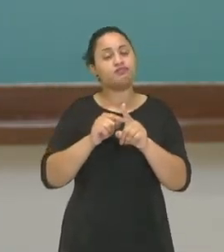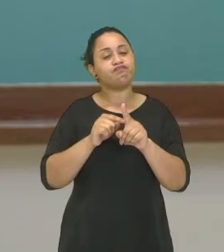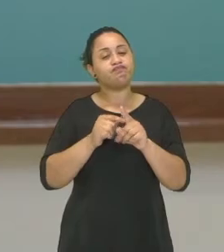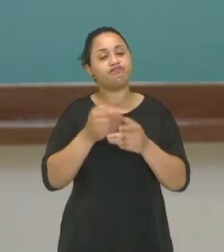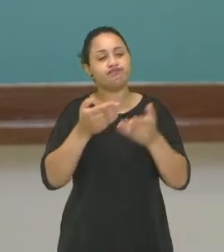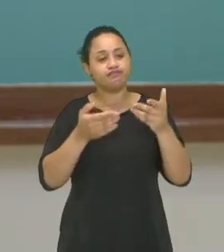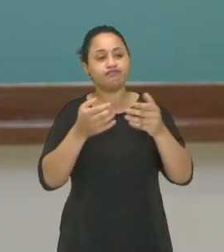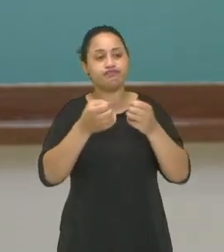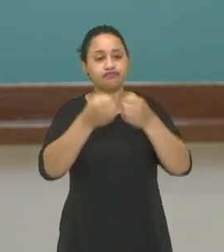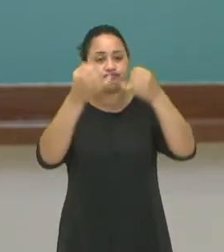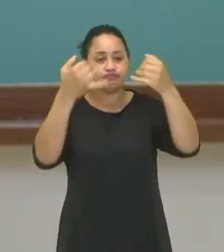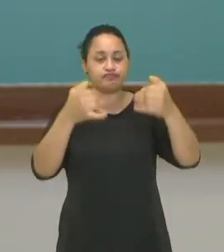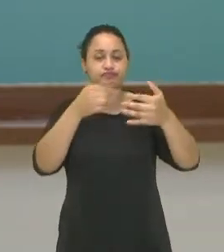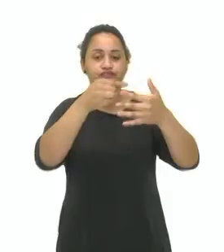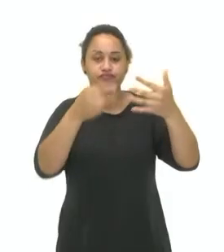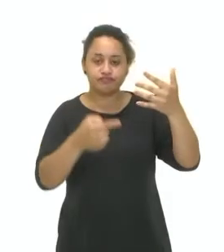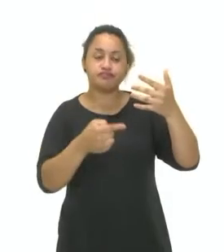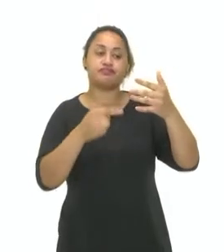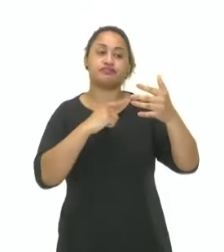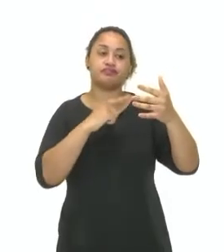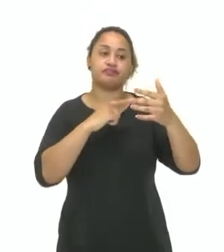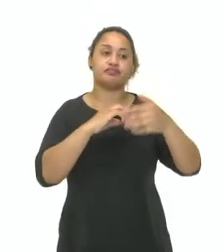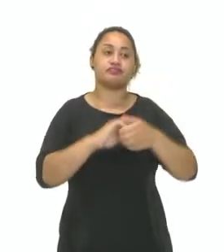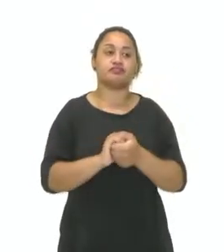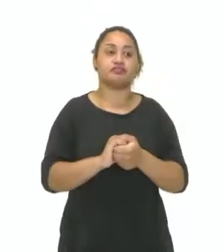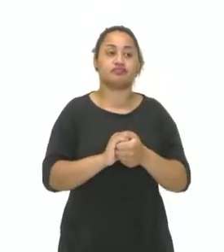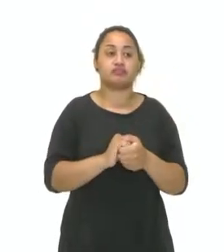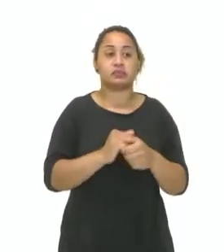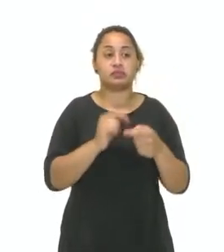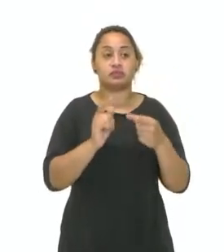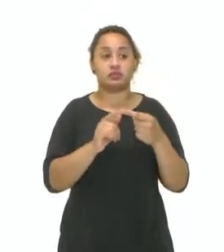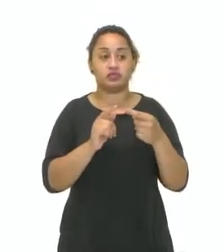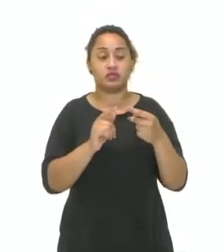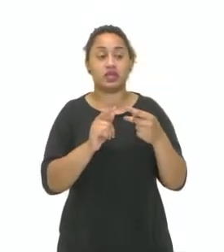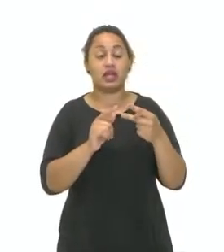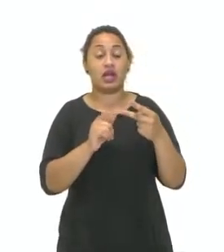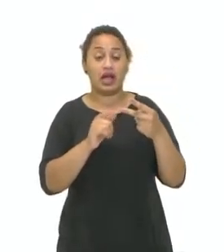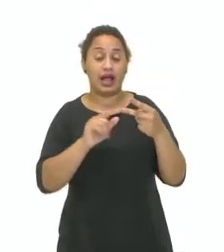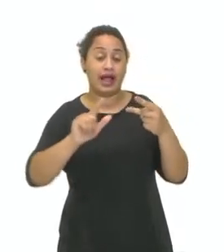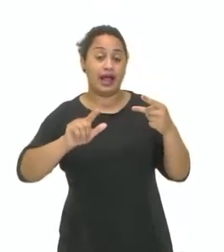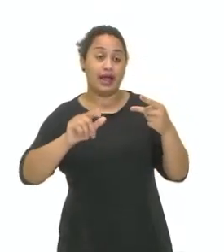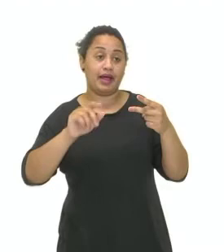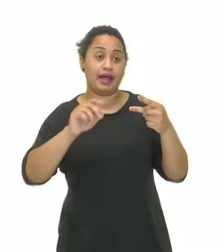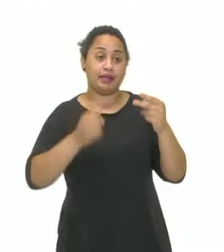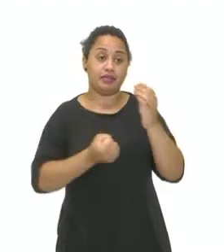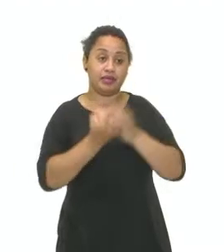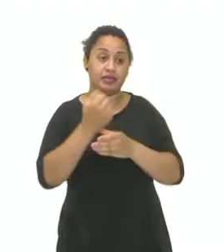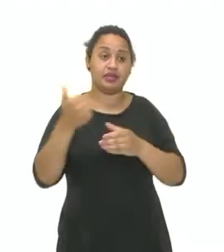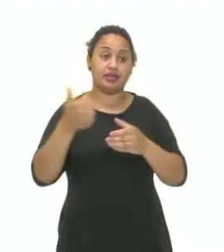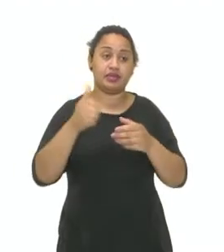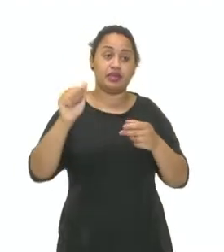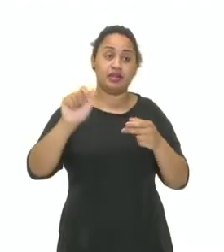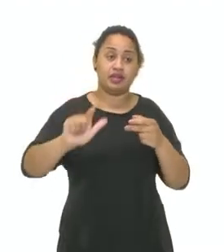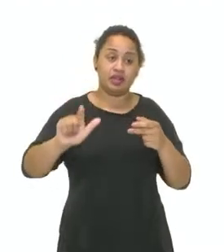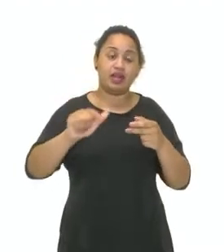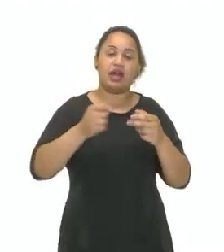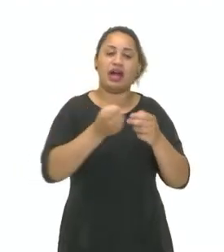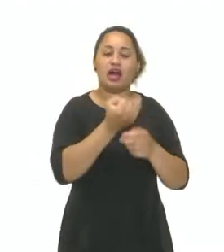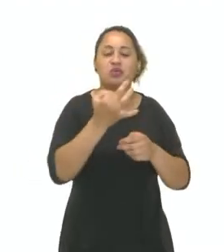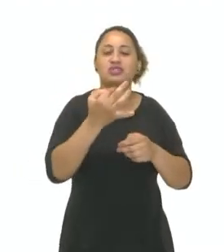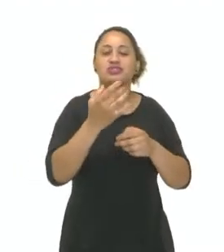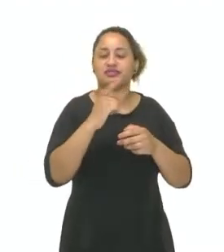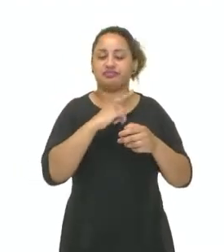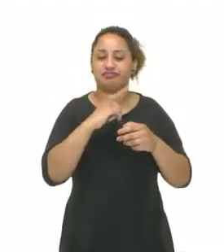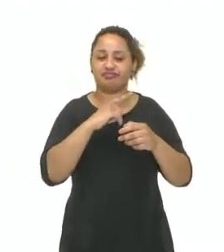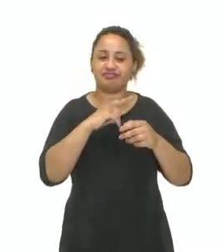tá? Então, nós temos aqui o PPL, produtividade primária líquida, né, que é a quantidade de matéria orgânica que foi